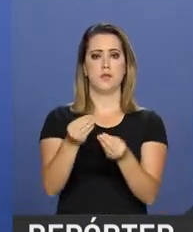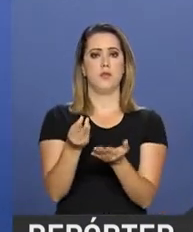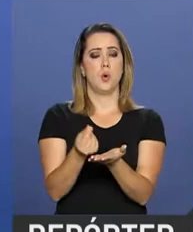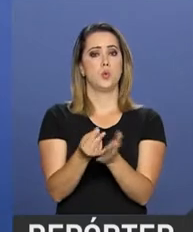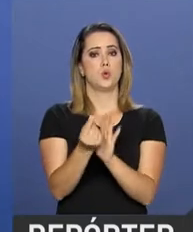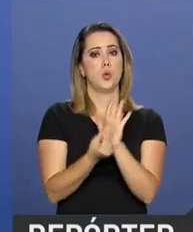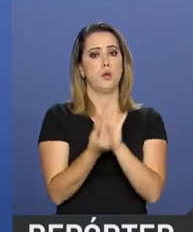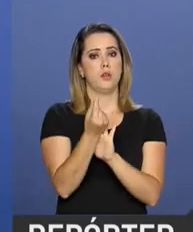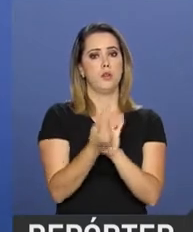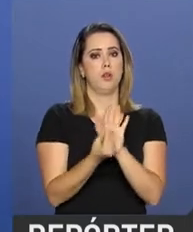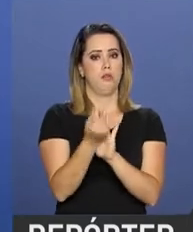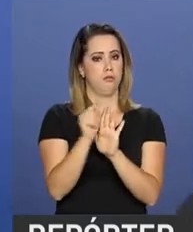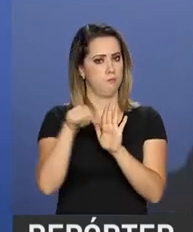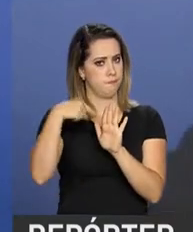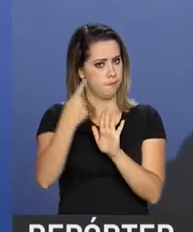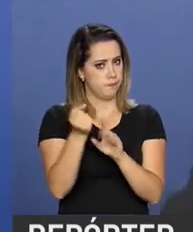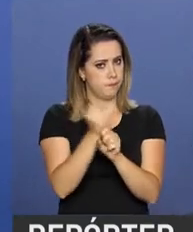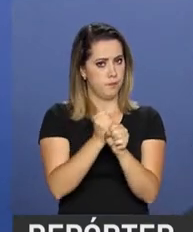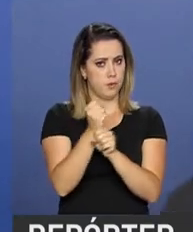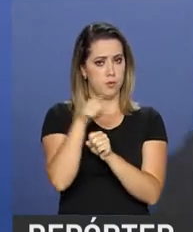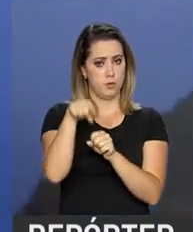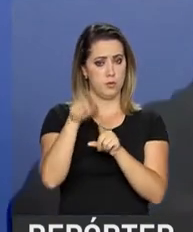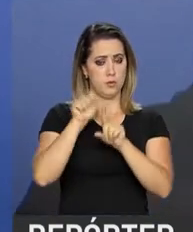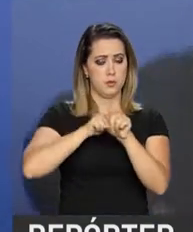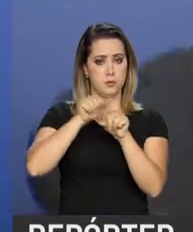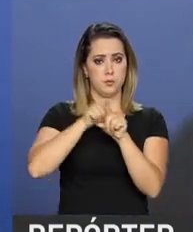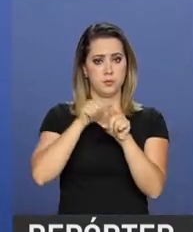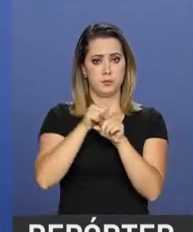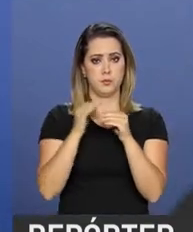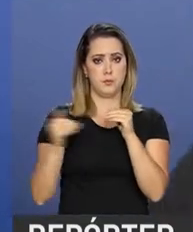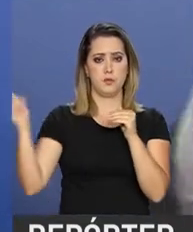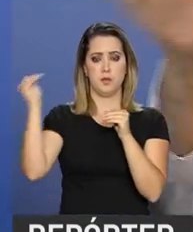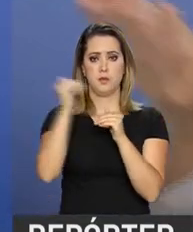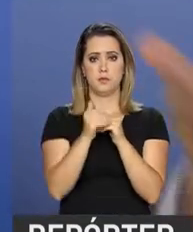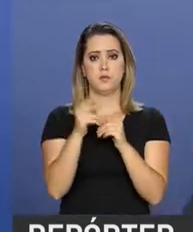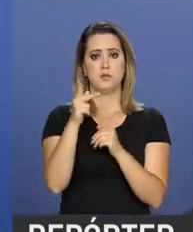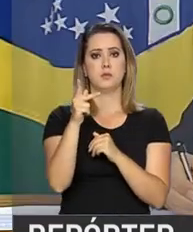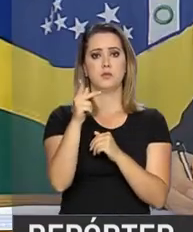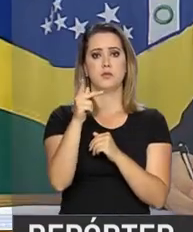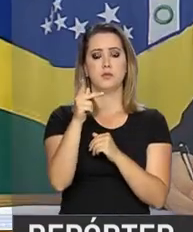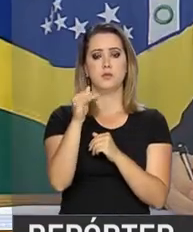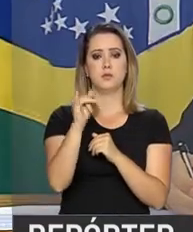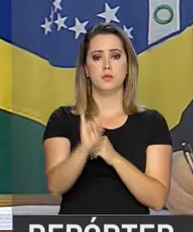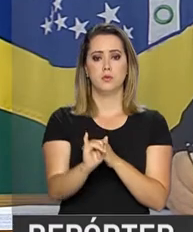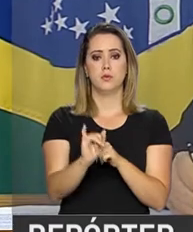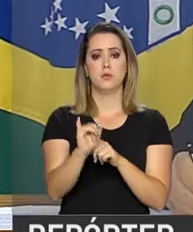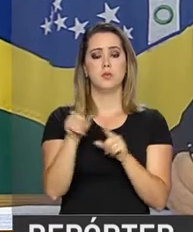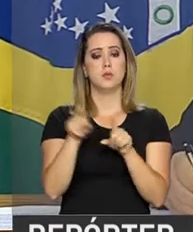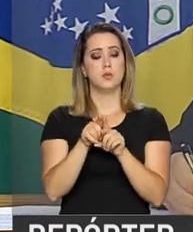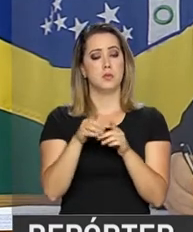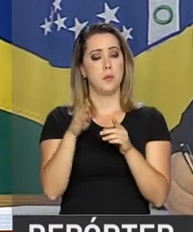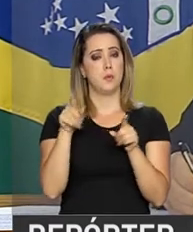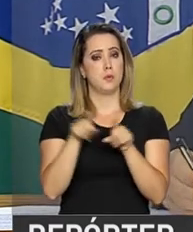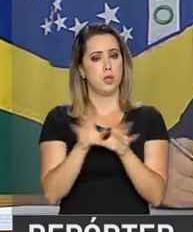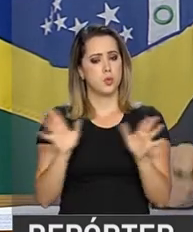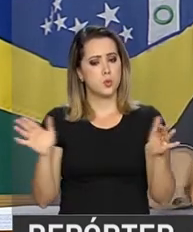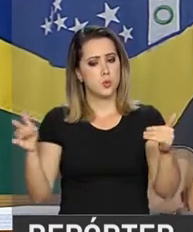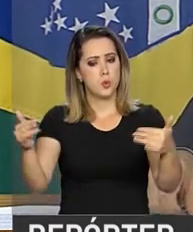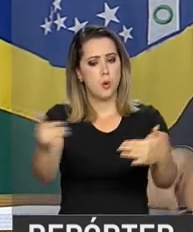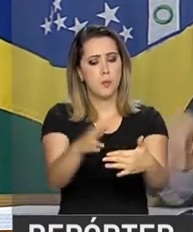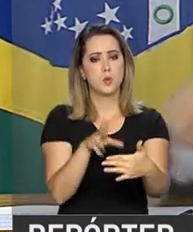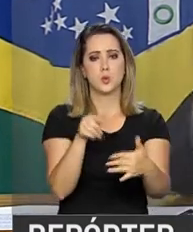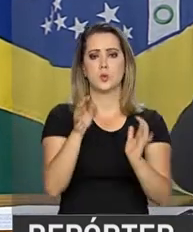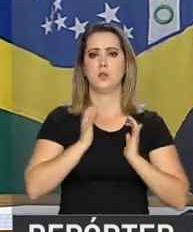que vem até o fim deste mês o ministro prevê uma alta no produto interno bruto o pib que é a soma dos bens e riquezas